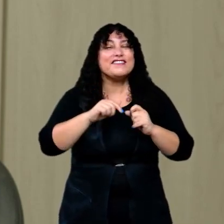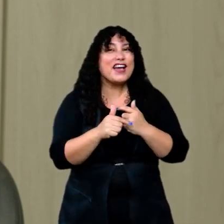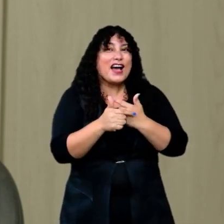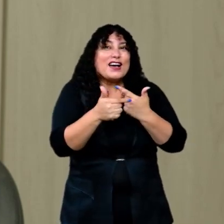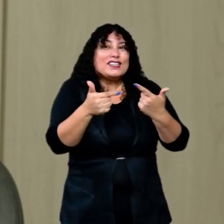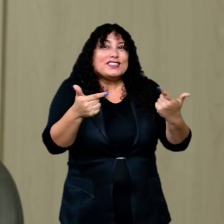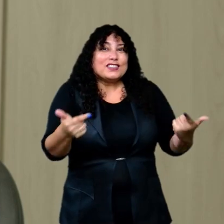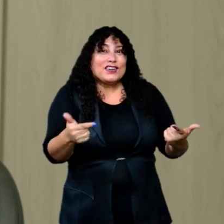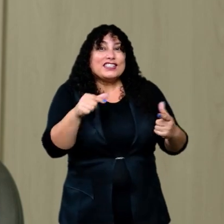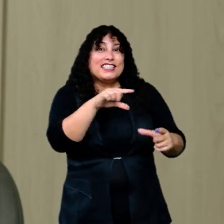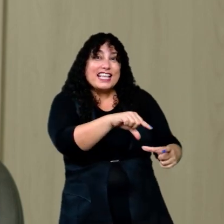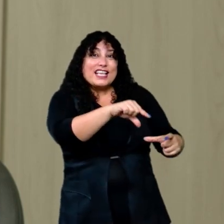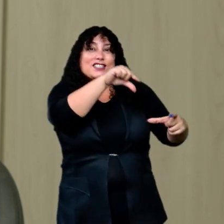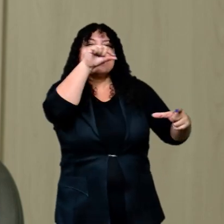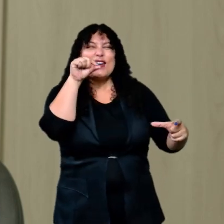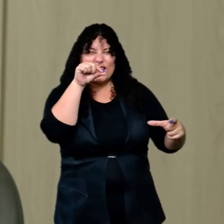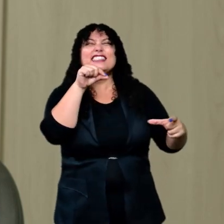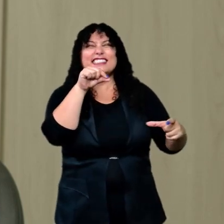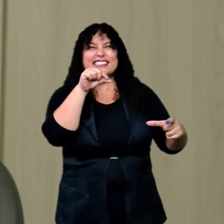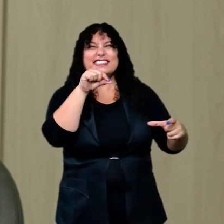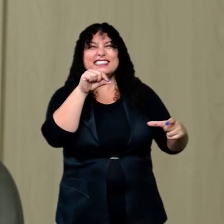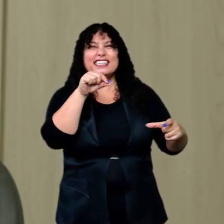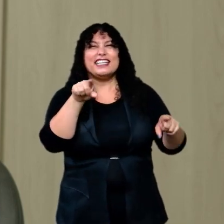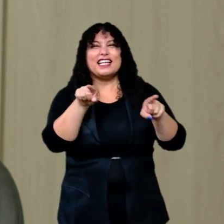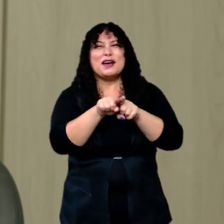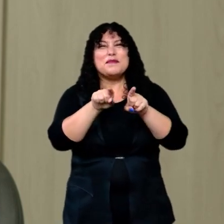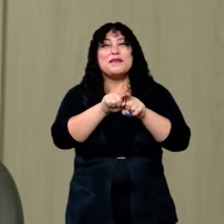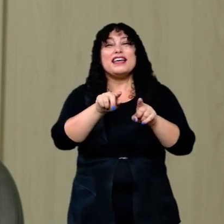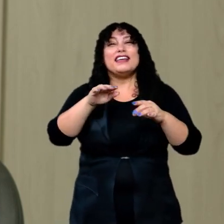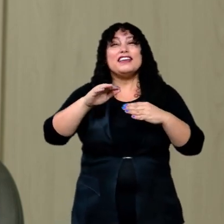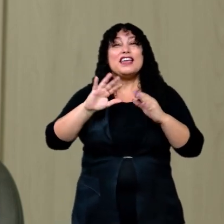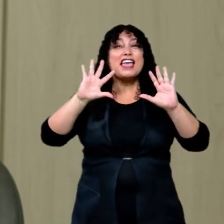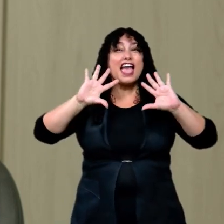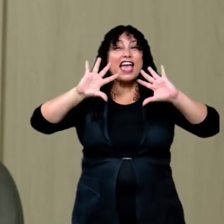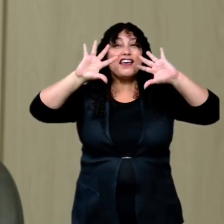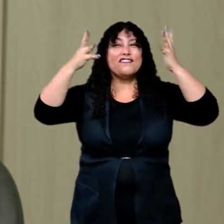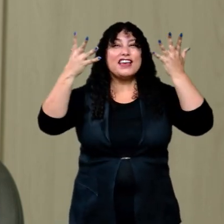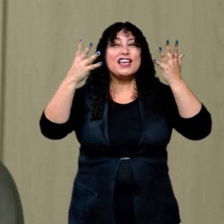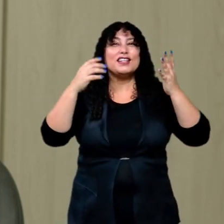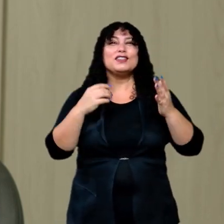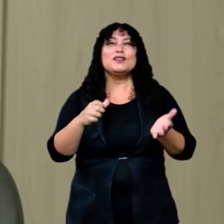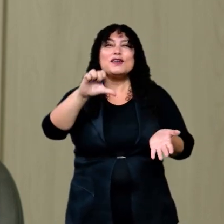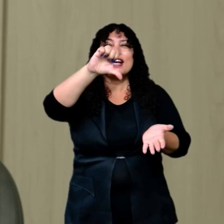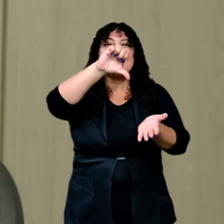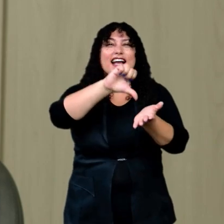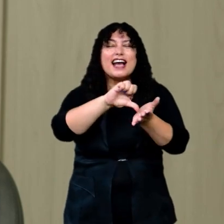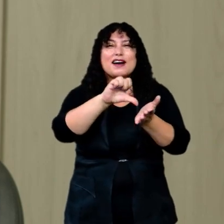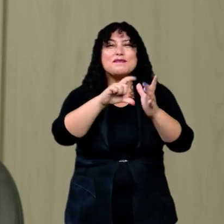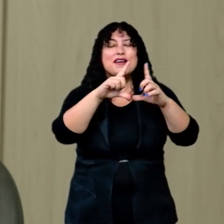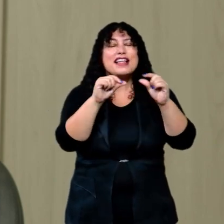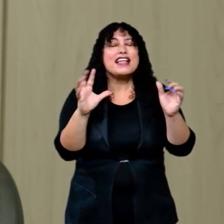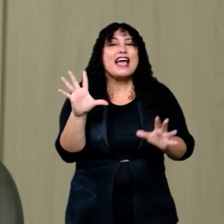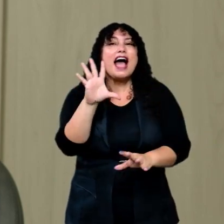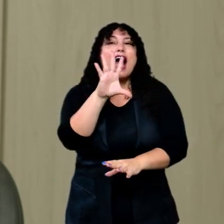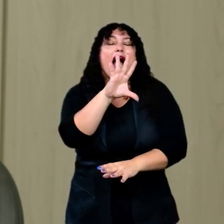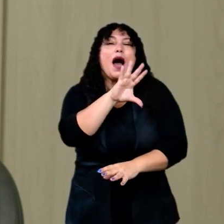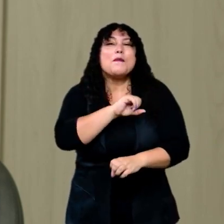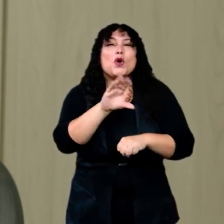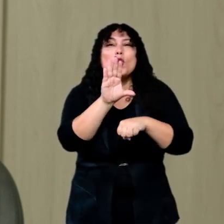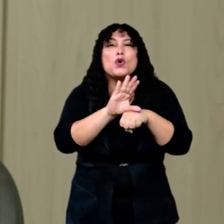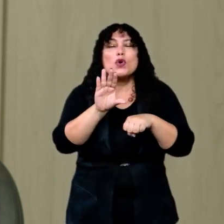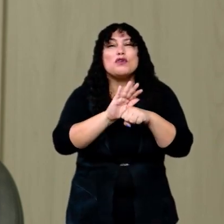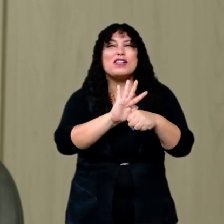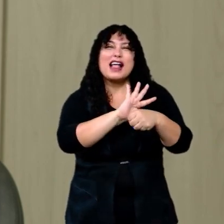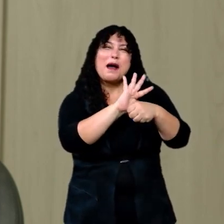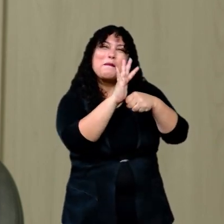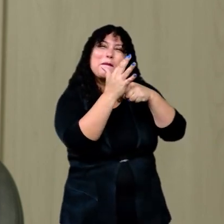dele ser sorteado. Ele fez o subsequente em eventos aqui no Campus Brasília. Ele amou o curso, pena que foi pela pandemia,